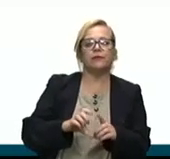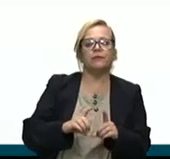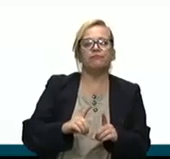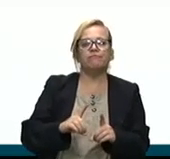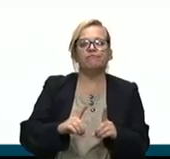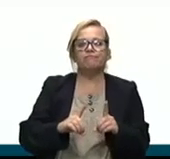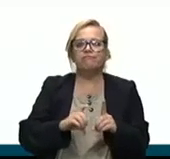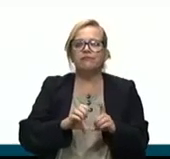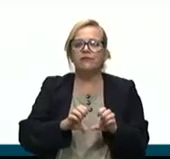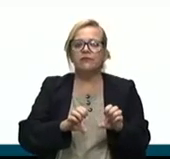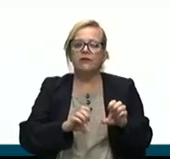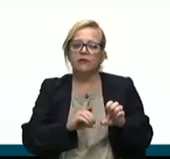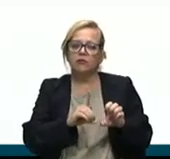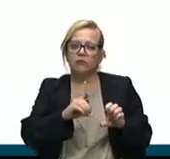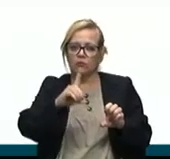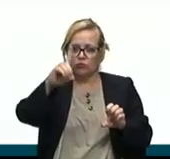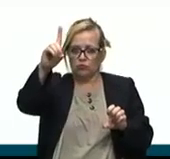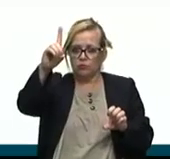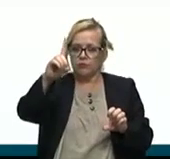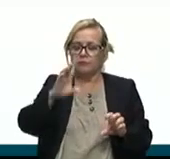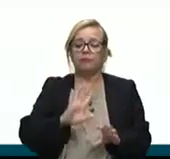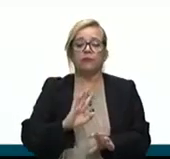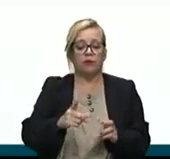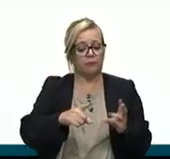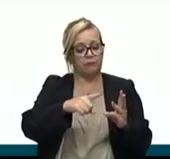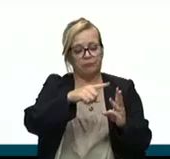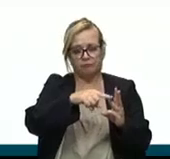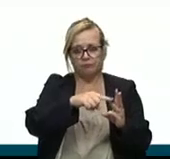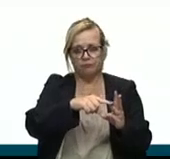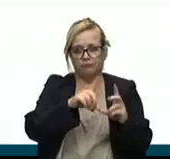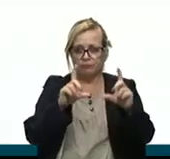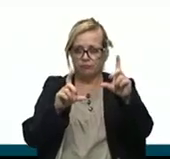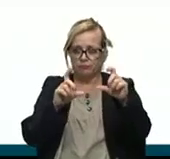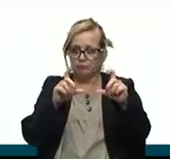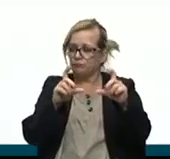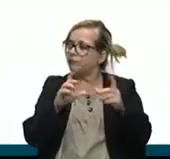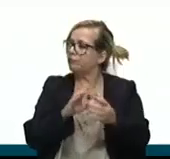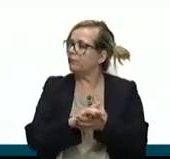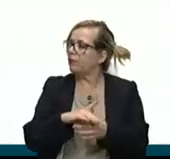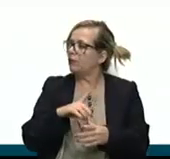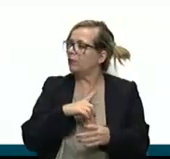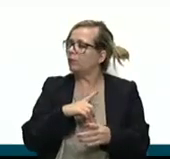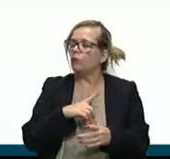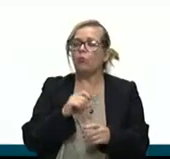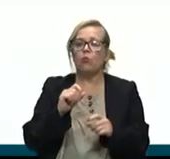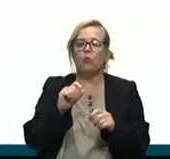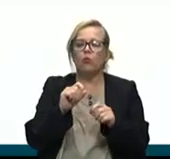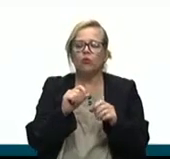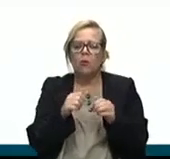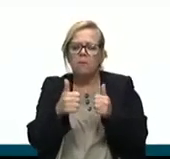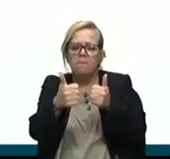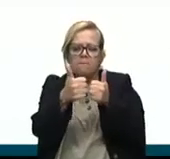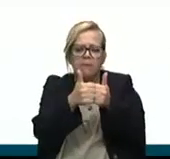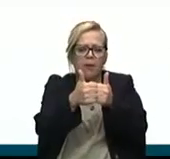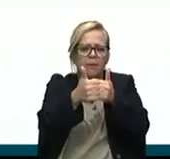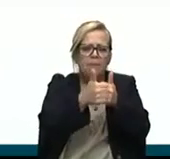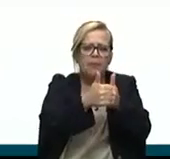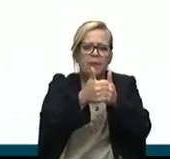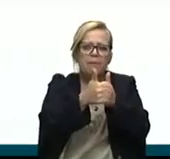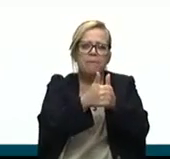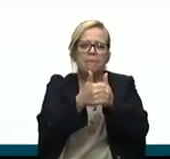reta crescente. No terceiro caso, nós temos que os pontos estão bem mais próximos de uma